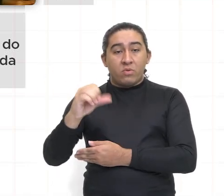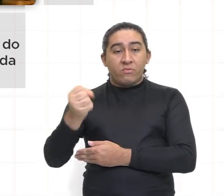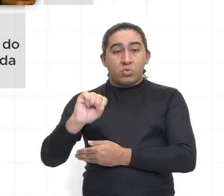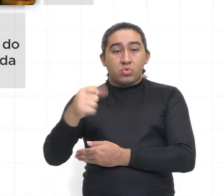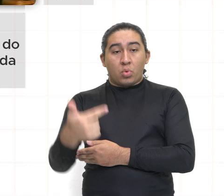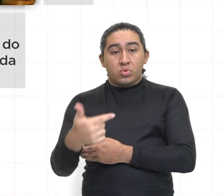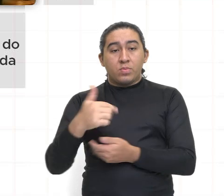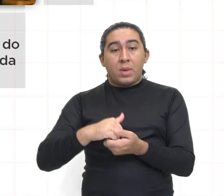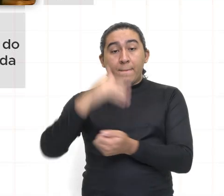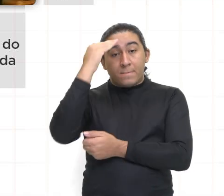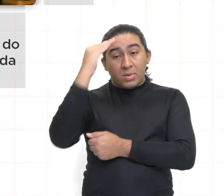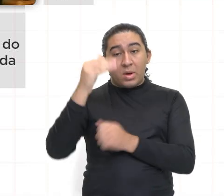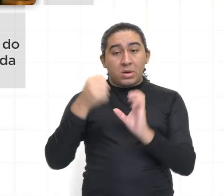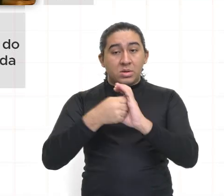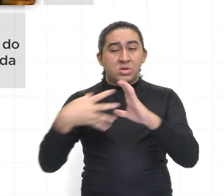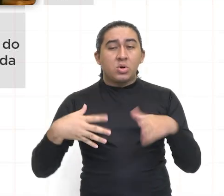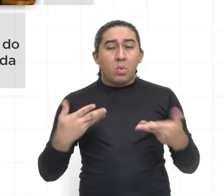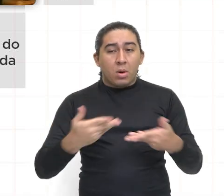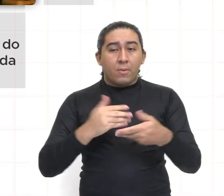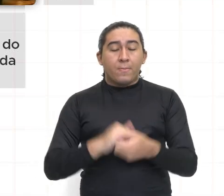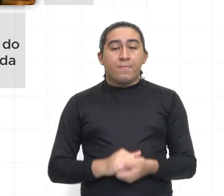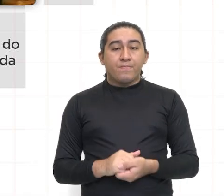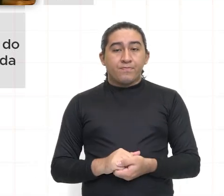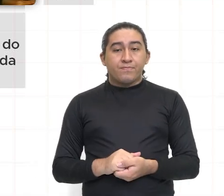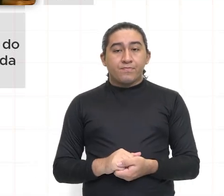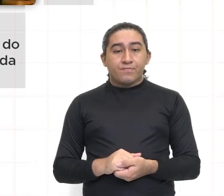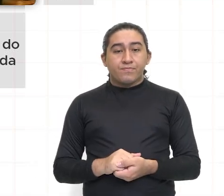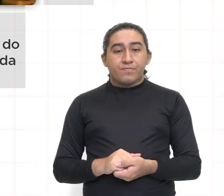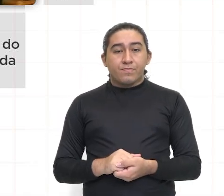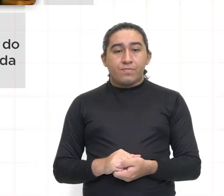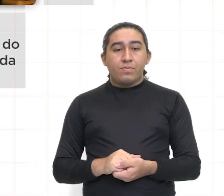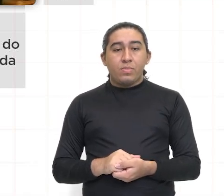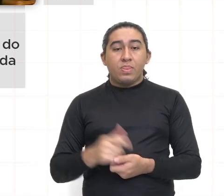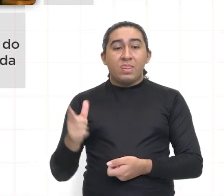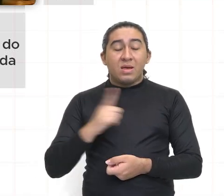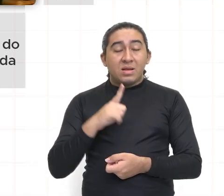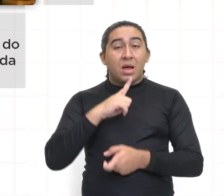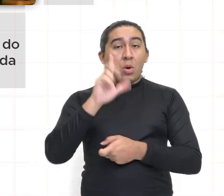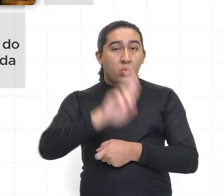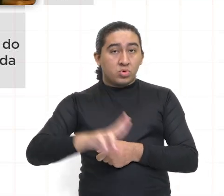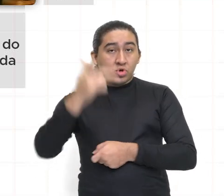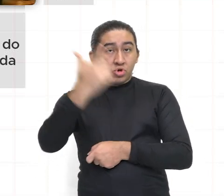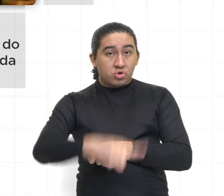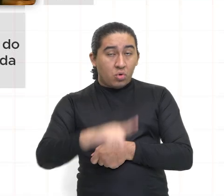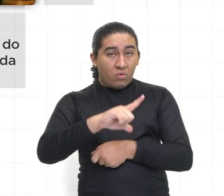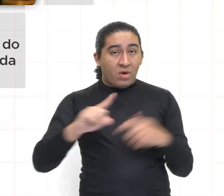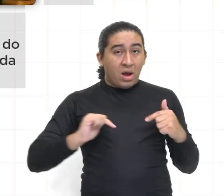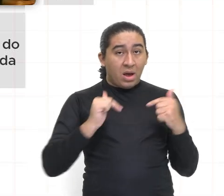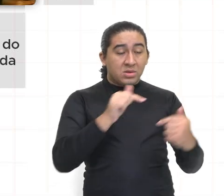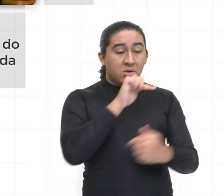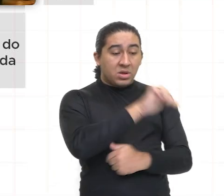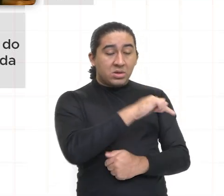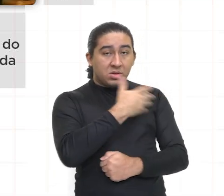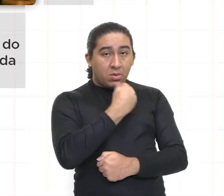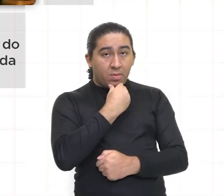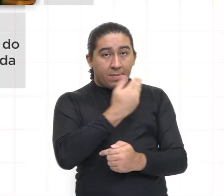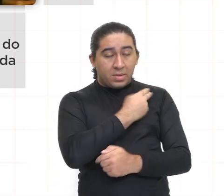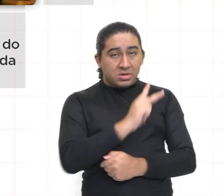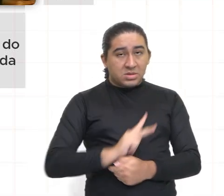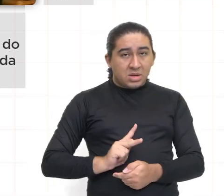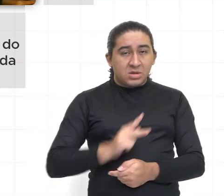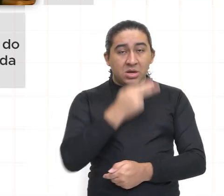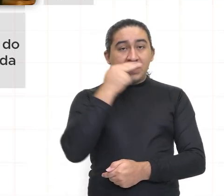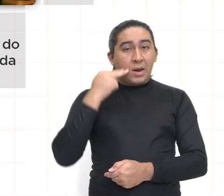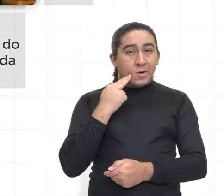1982. Principais características, professor? Voltou a adotar as práticas stalinistas, muito embora essas práticas não